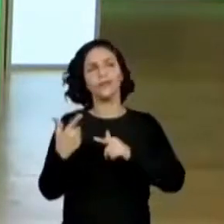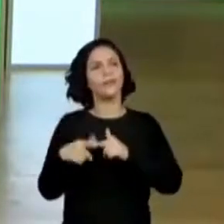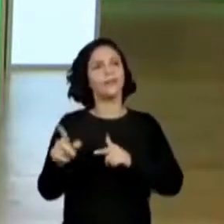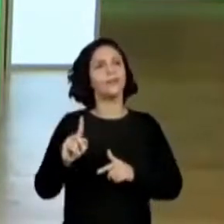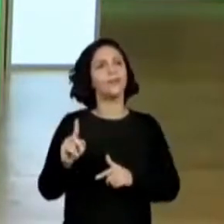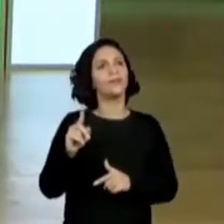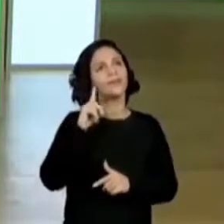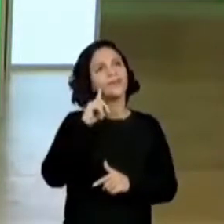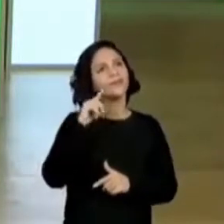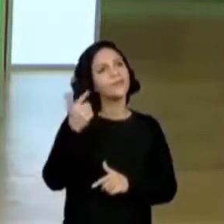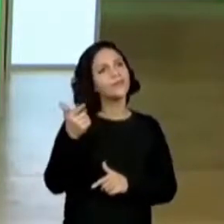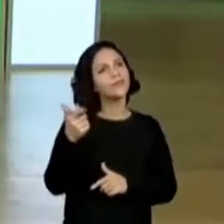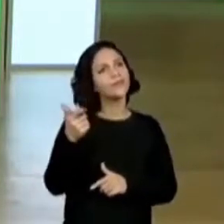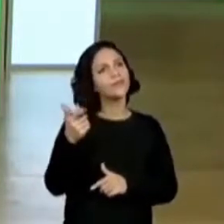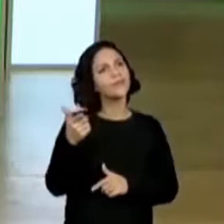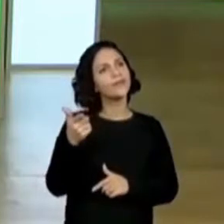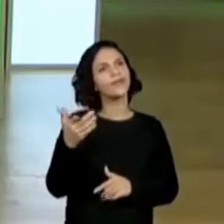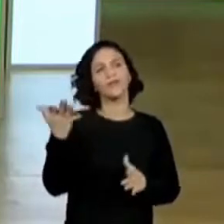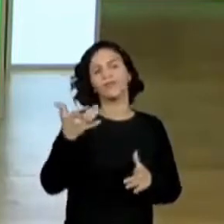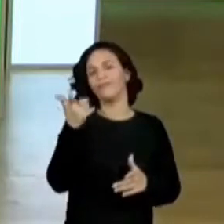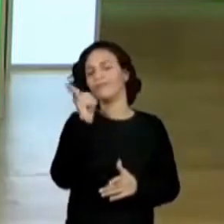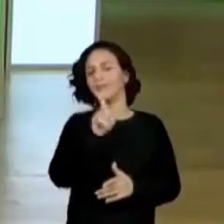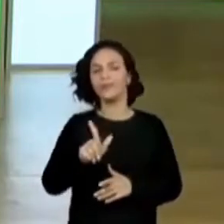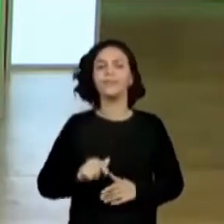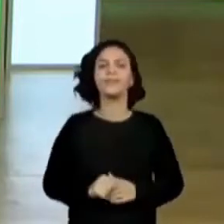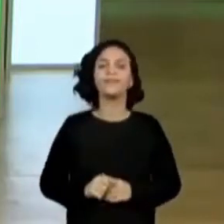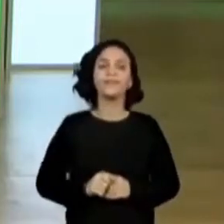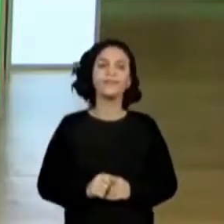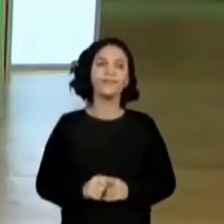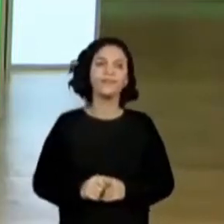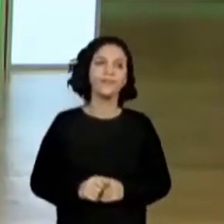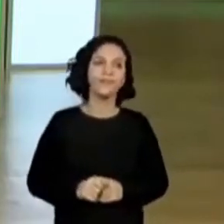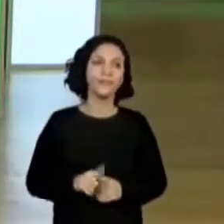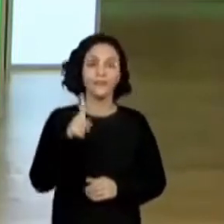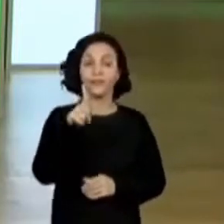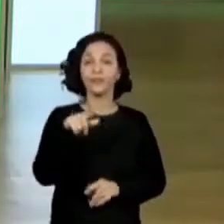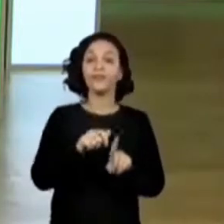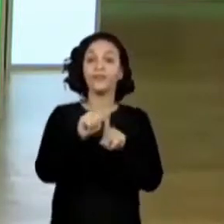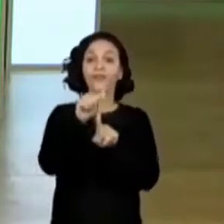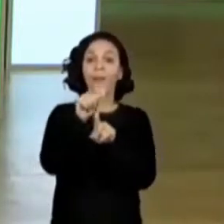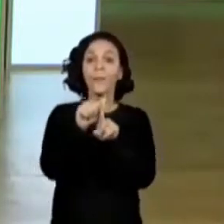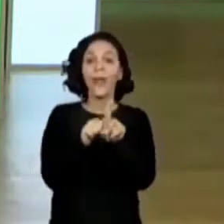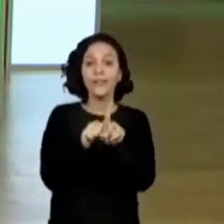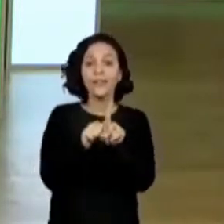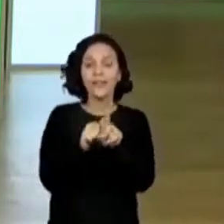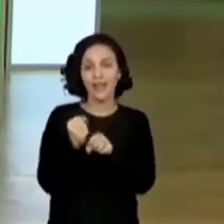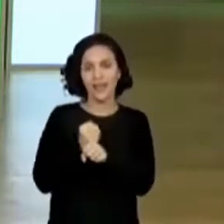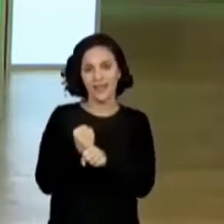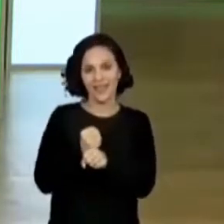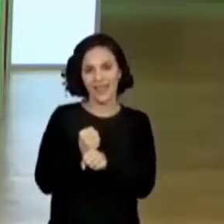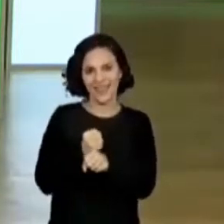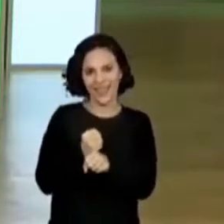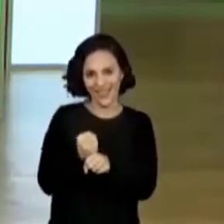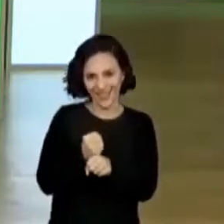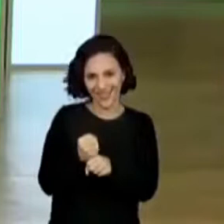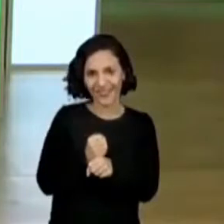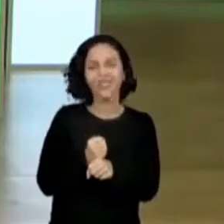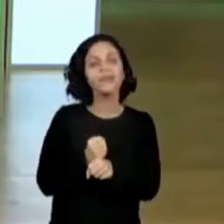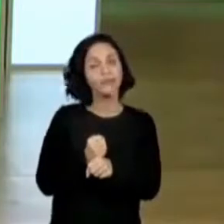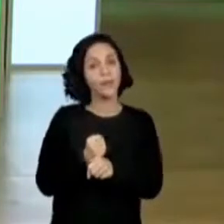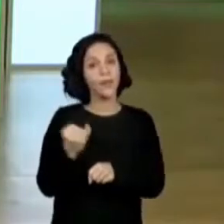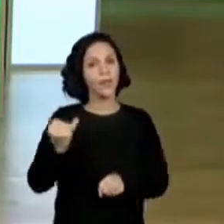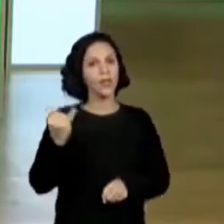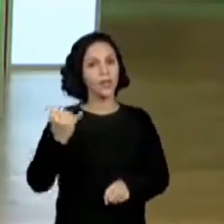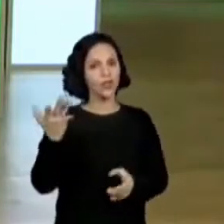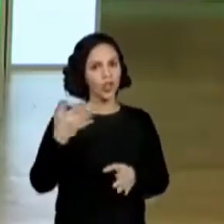problema. A gente volta. Meses do ano. Não é? A gente